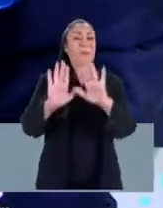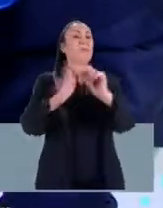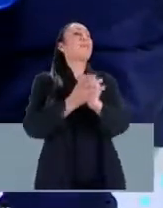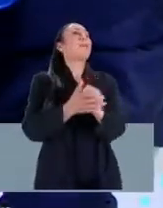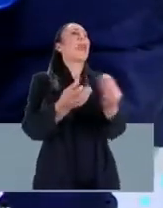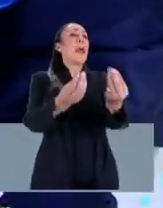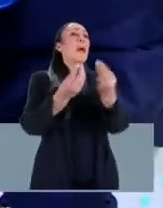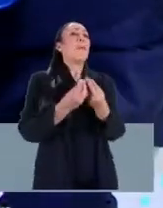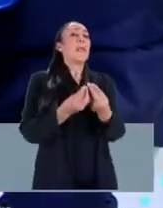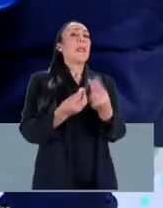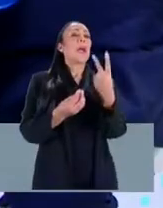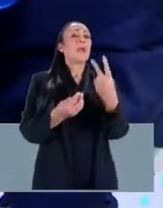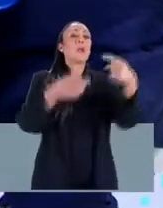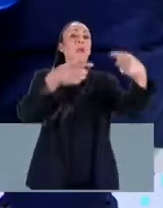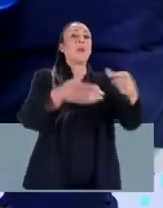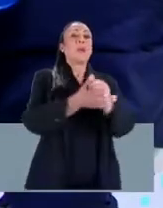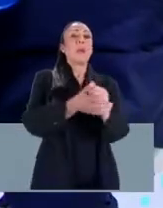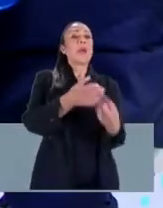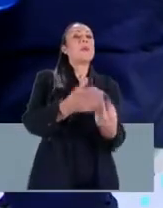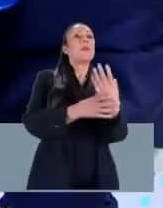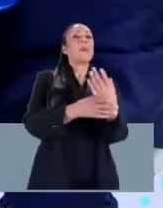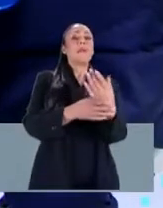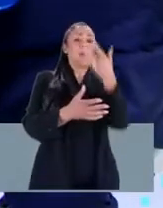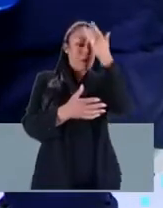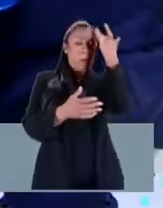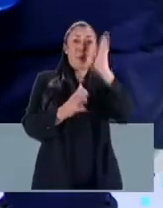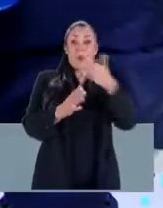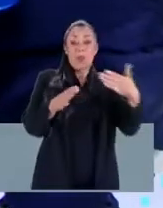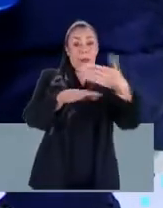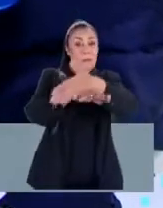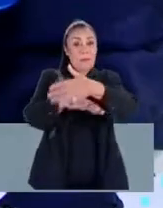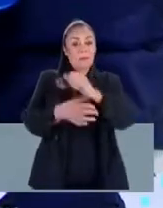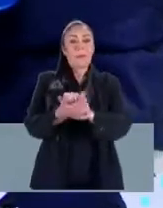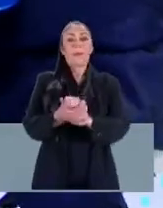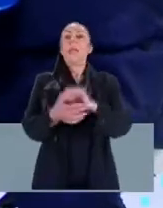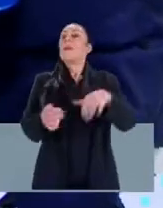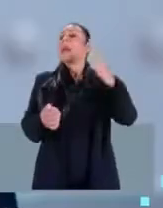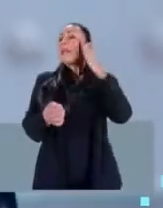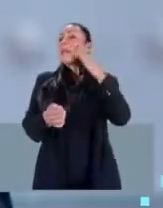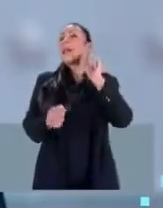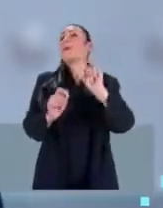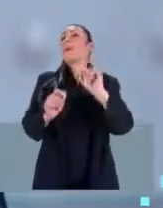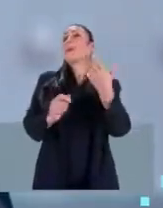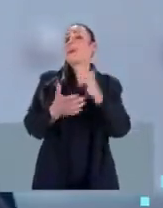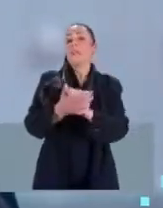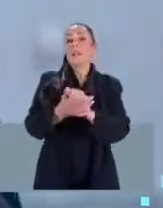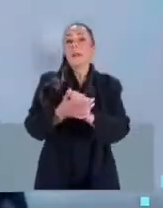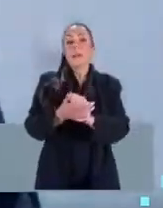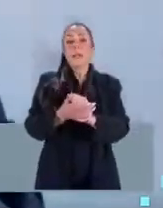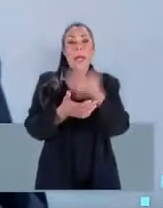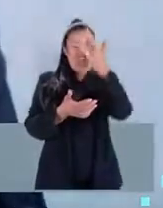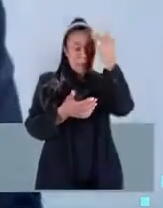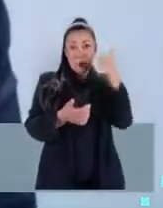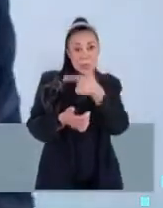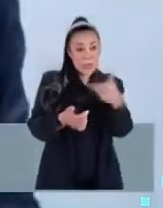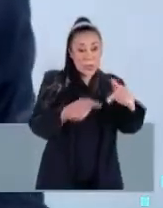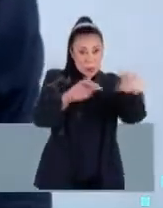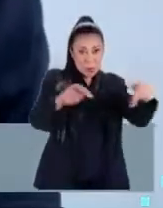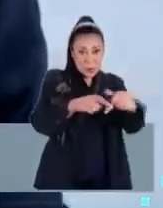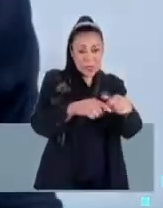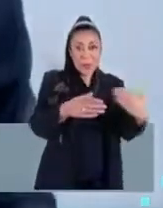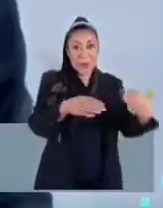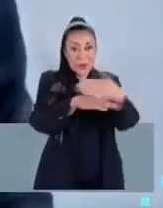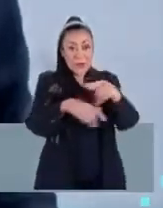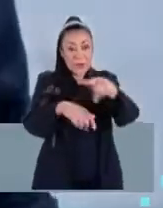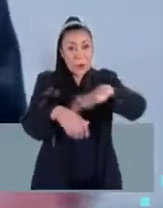duas terras produtivas que os sem terra invadiram, Rádio. Sabe o que acontecia, na verdade? Os sem terra invadiam uma área. Quem media se